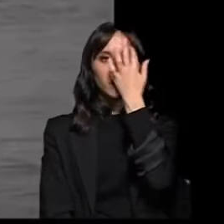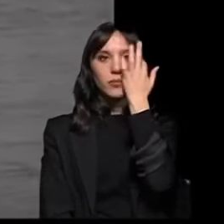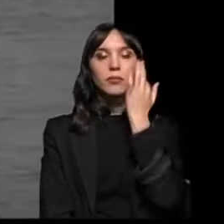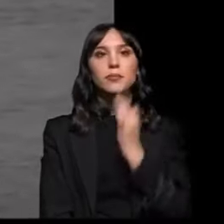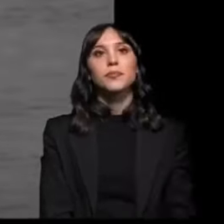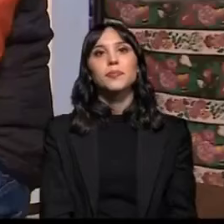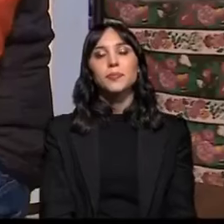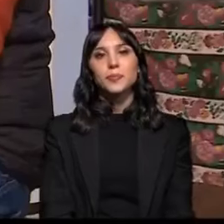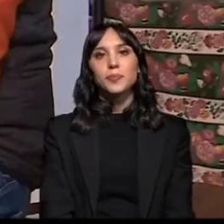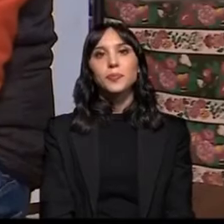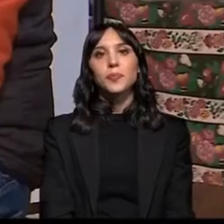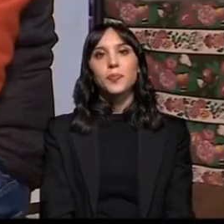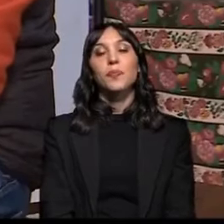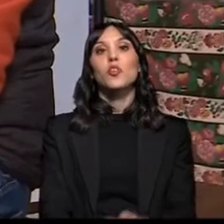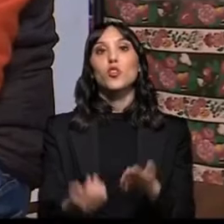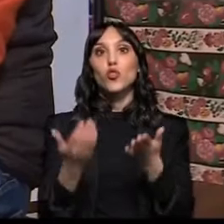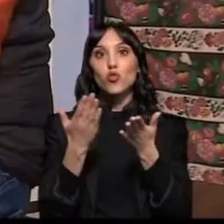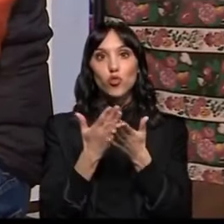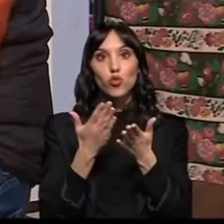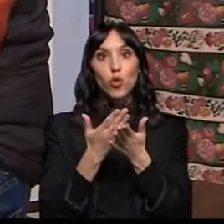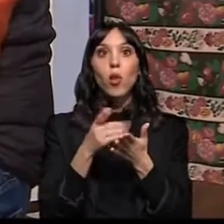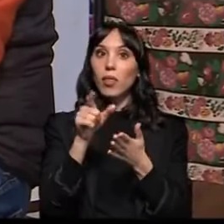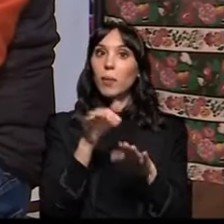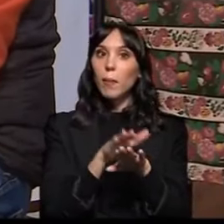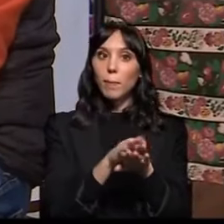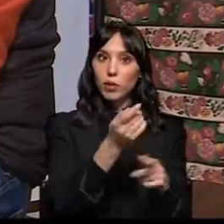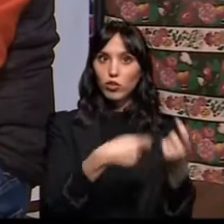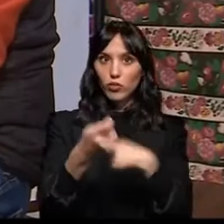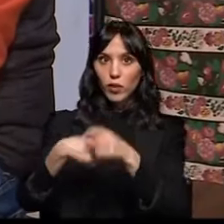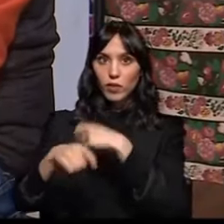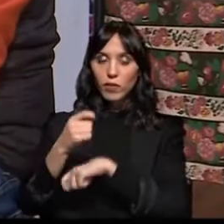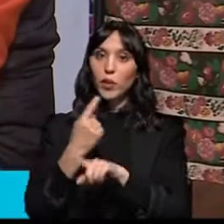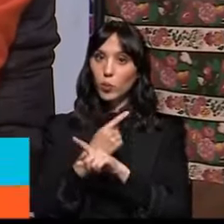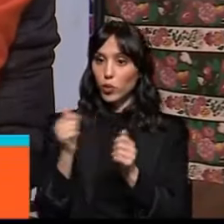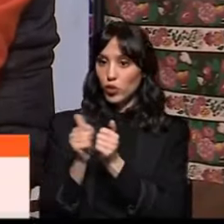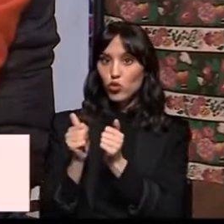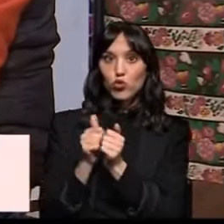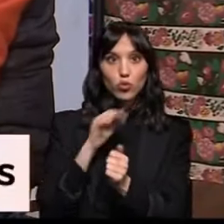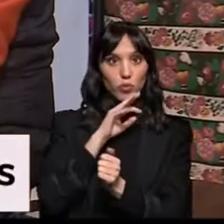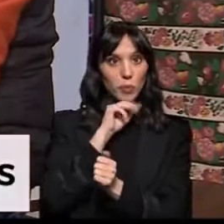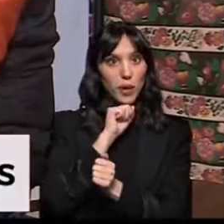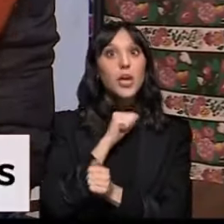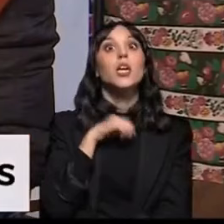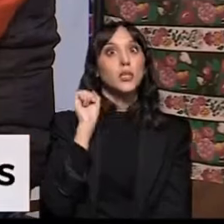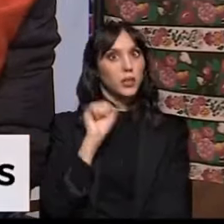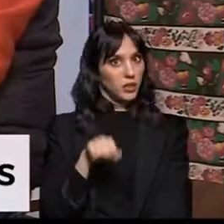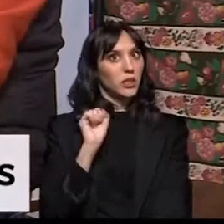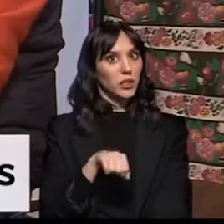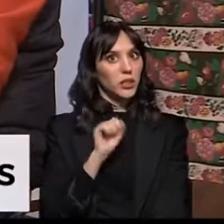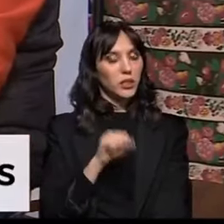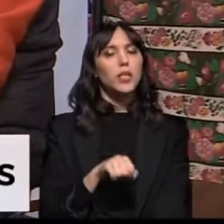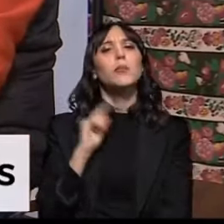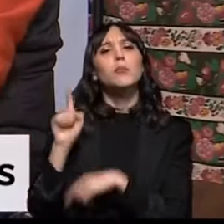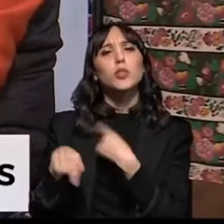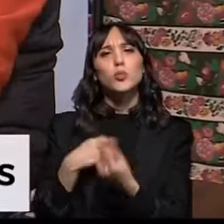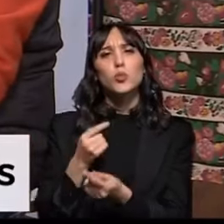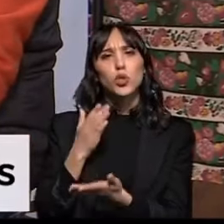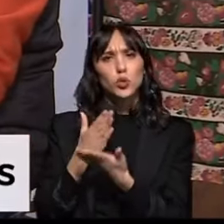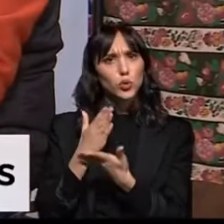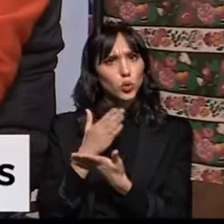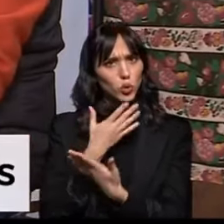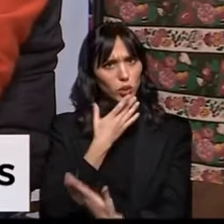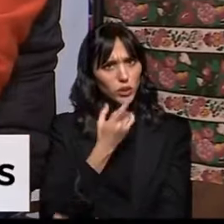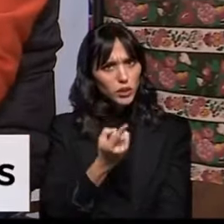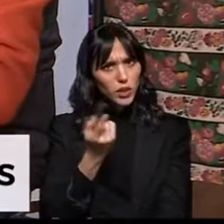Escola e venda de peixe, porque a senhora acompanhava a sua mãe na venda de peixe, não é? Sim, sim. Mas houve uma altura em que começou a vender sozinha e muito